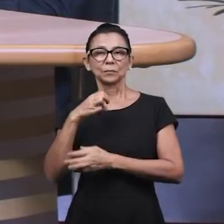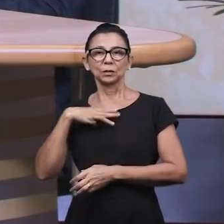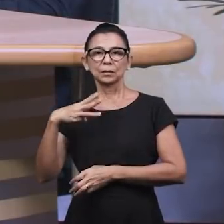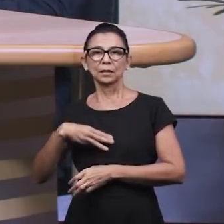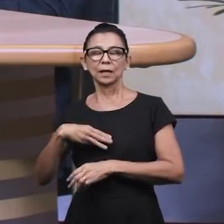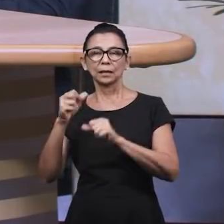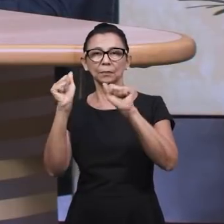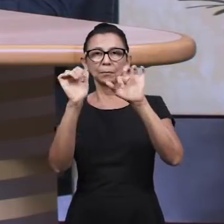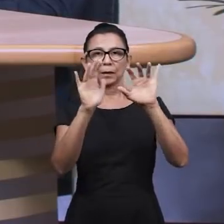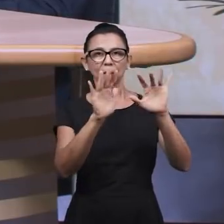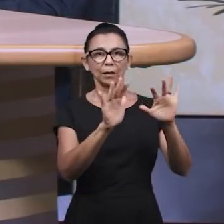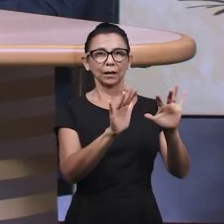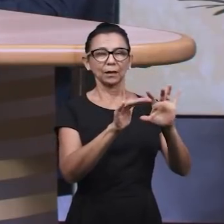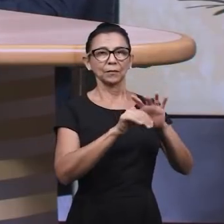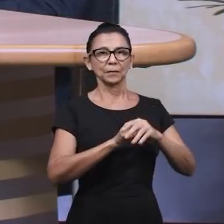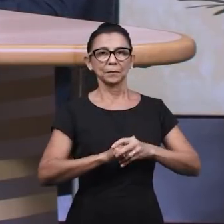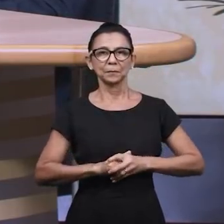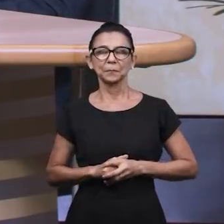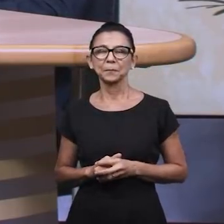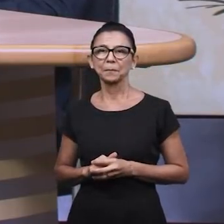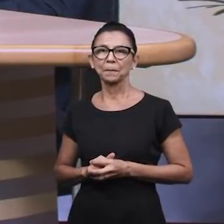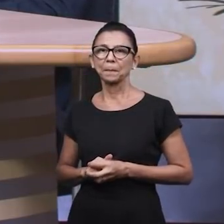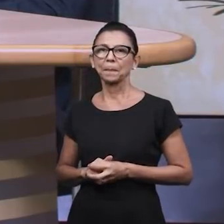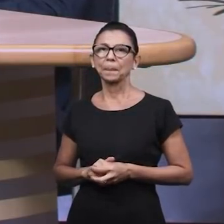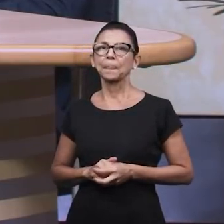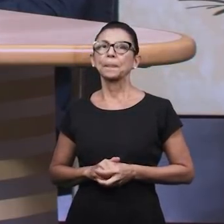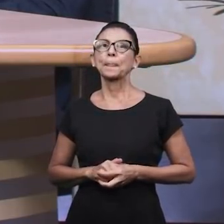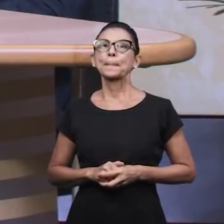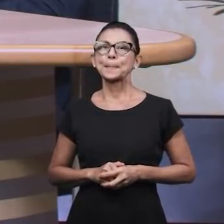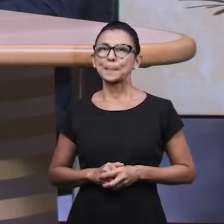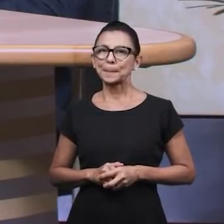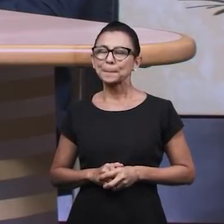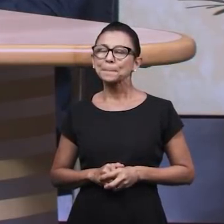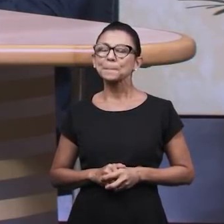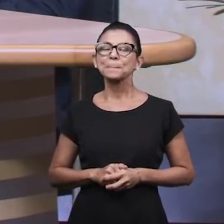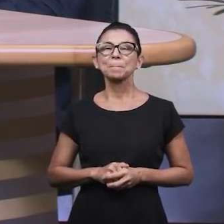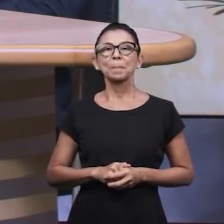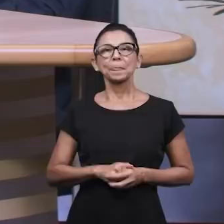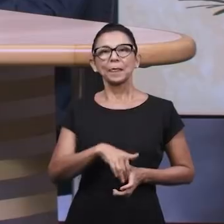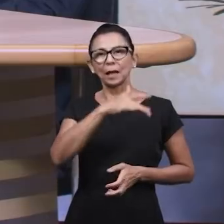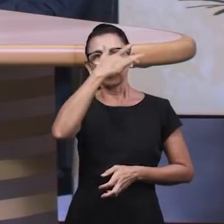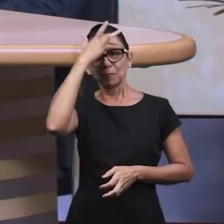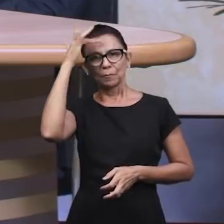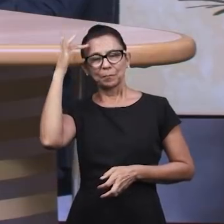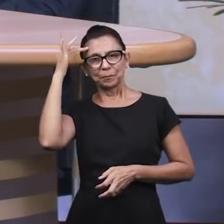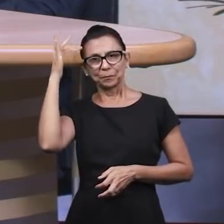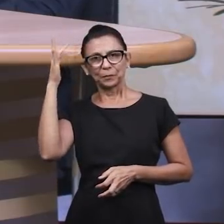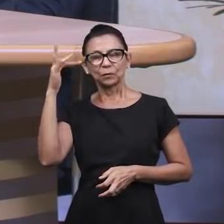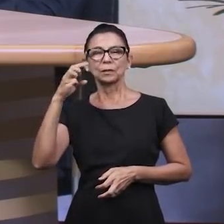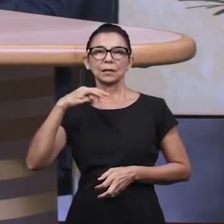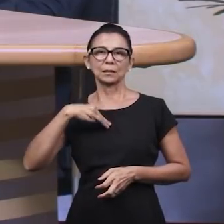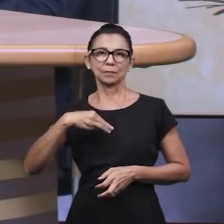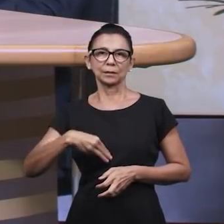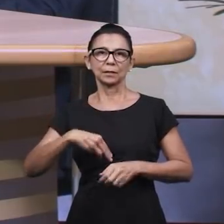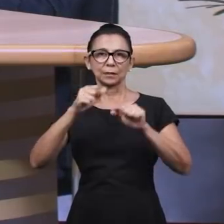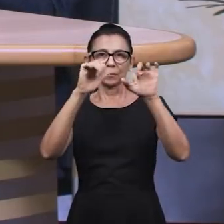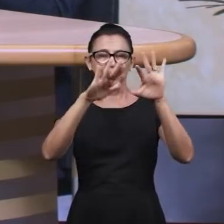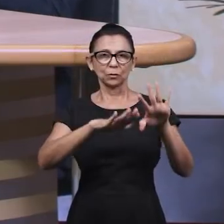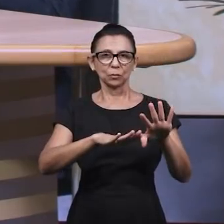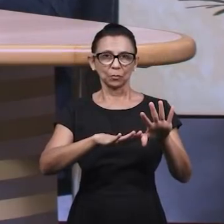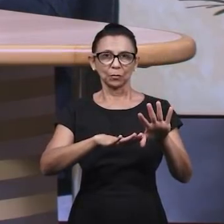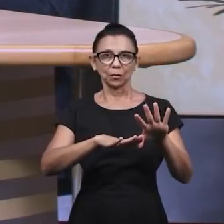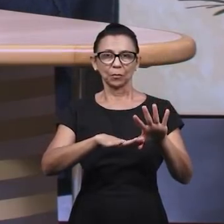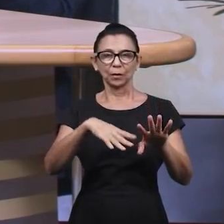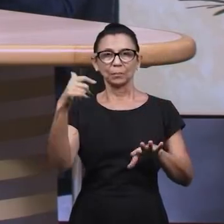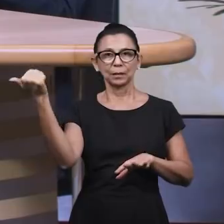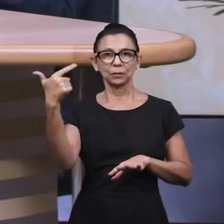isso, que aquele que abençoa é maior do que o abençoado, o abençoador é maior do que o abençoado. Então, mostrando